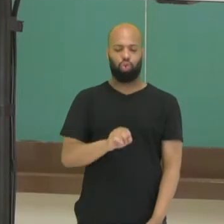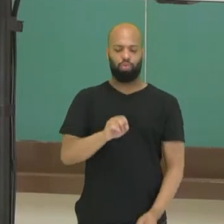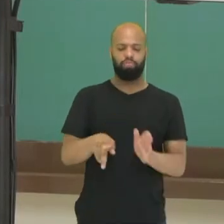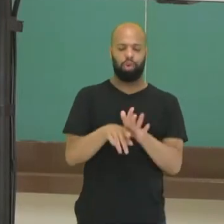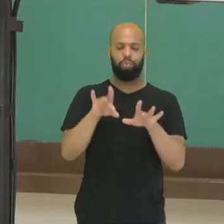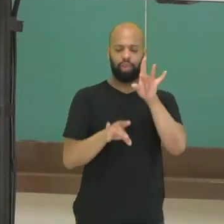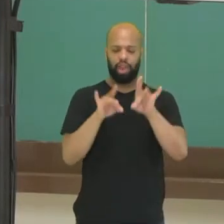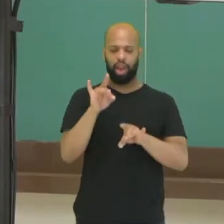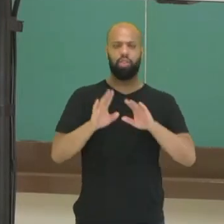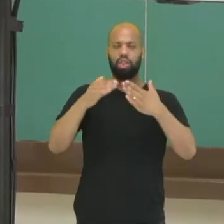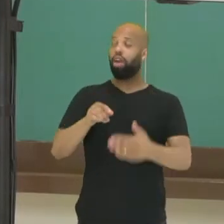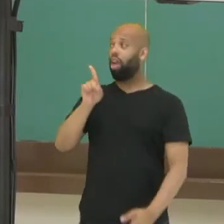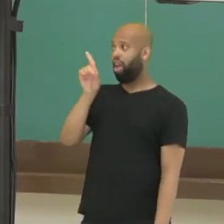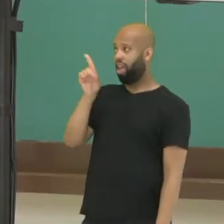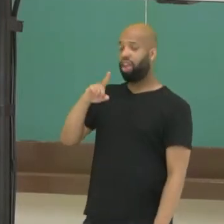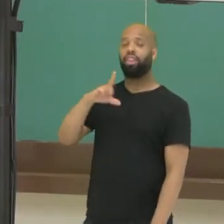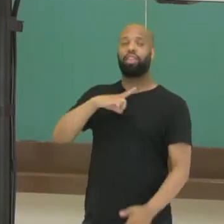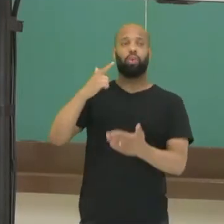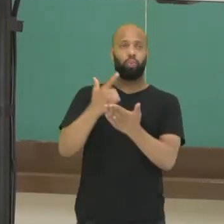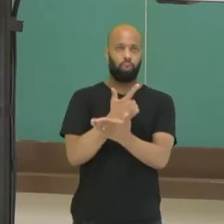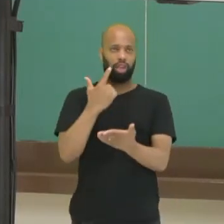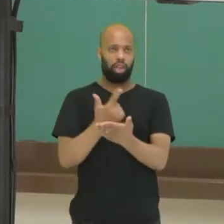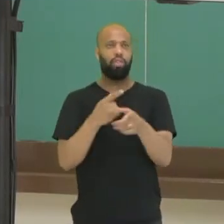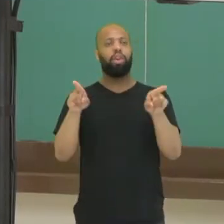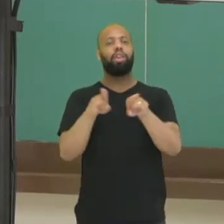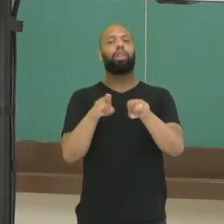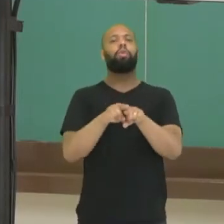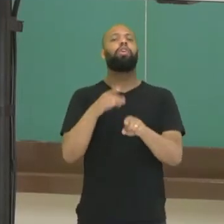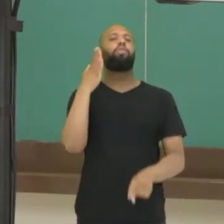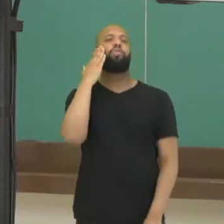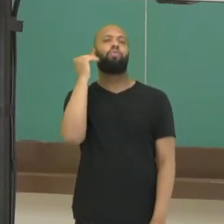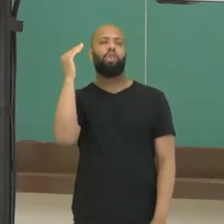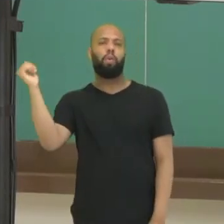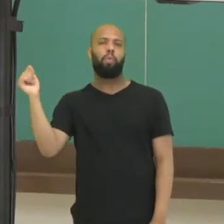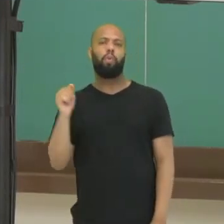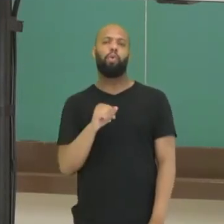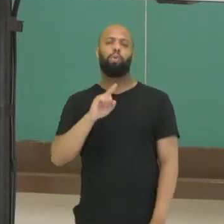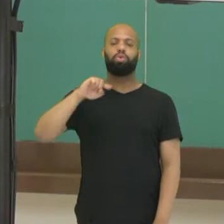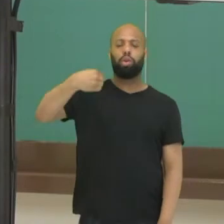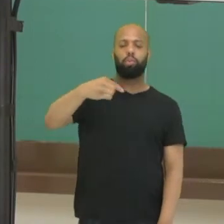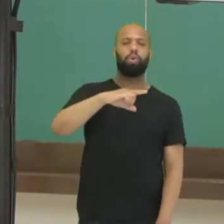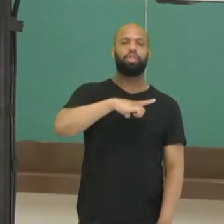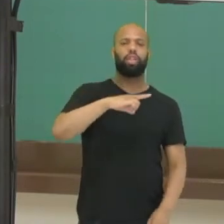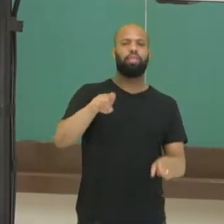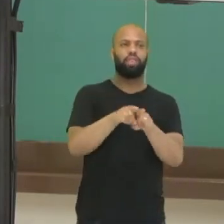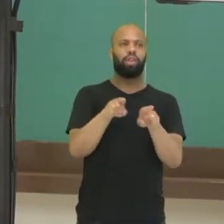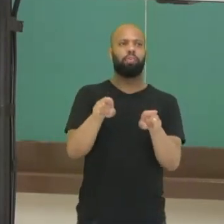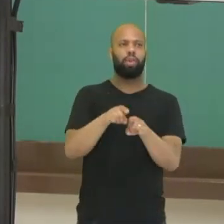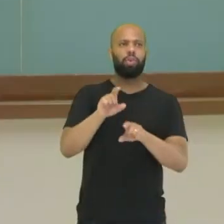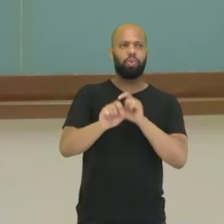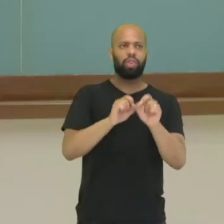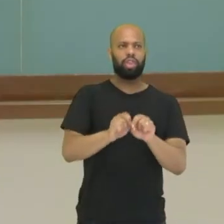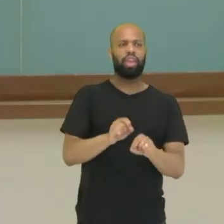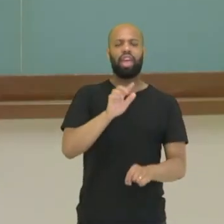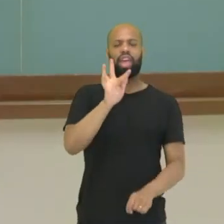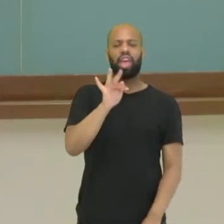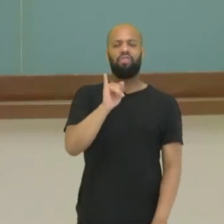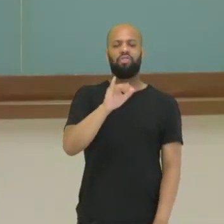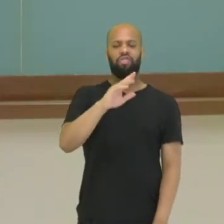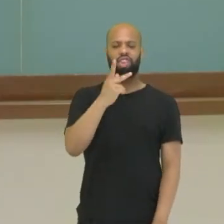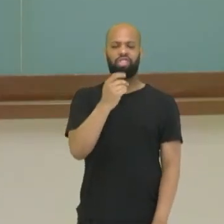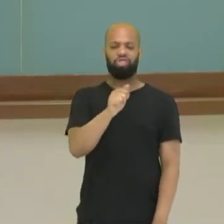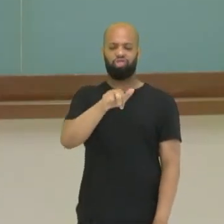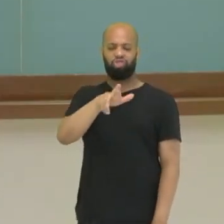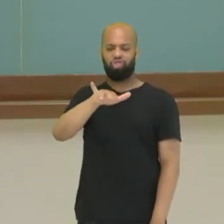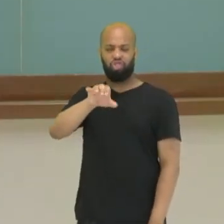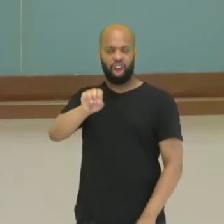Viola Spolin, ela tem até o livro, né, muito conhecido dela, que depois se transformou no fichário. O fichário da Viola Spolin, que tem